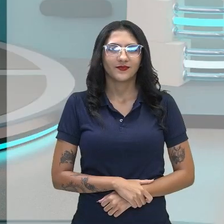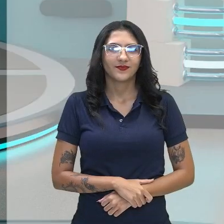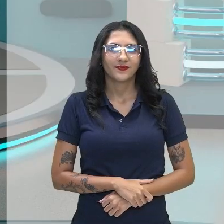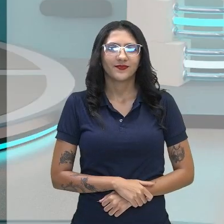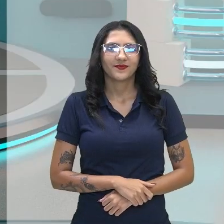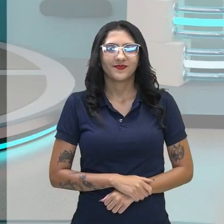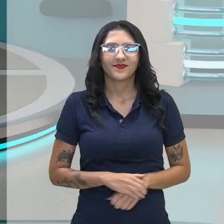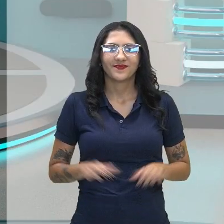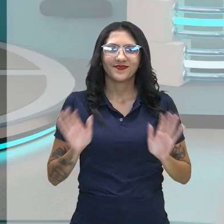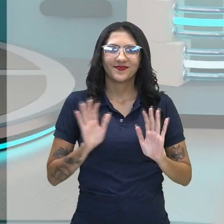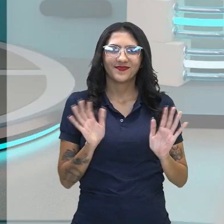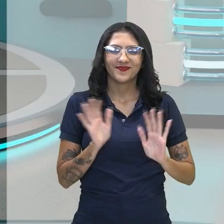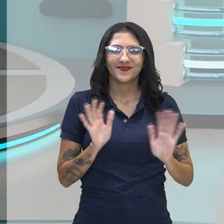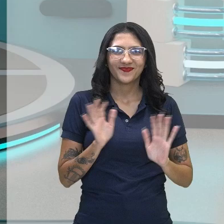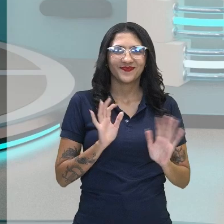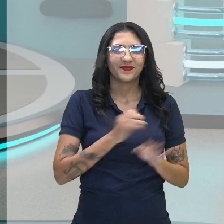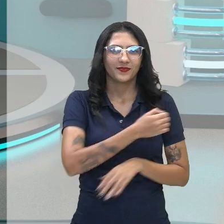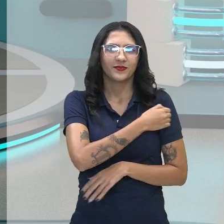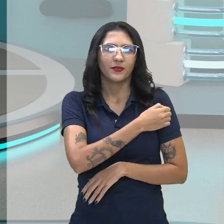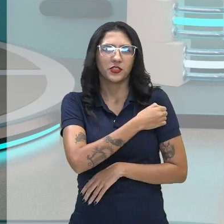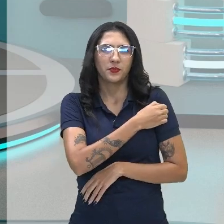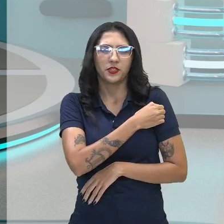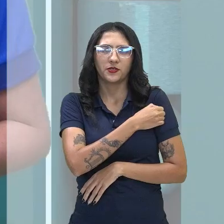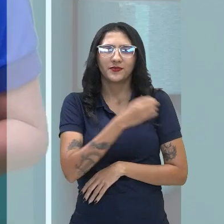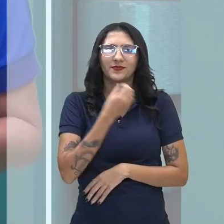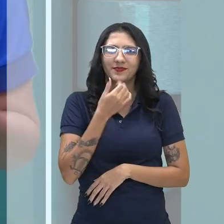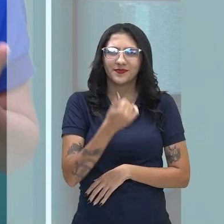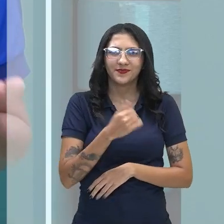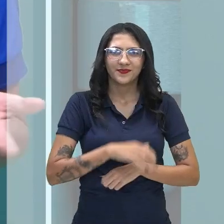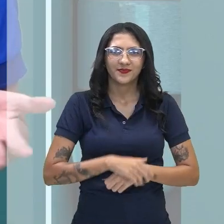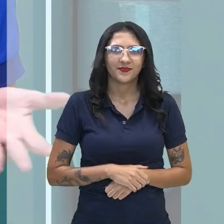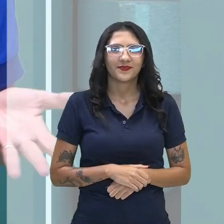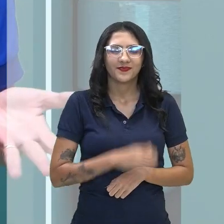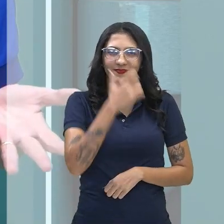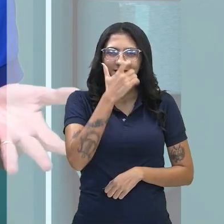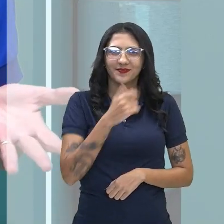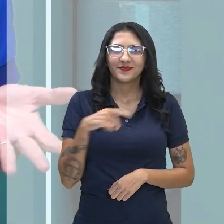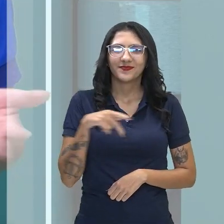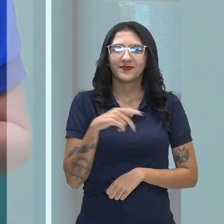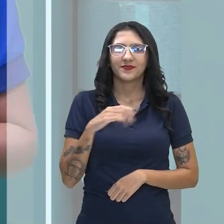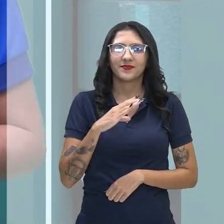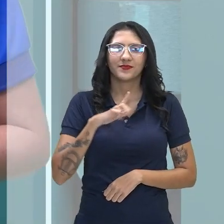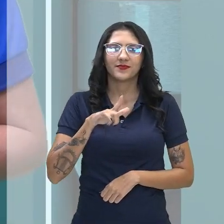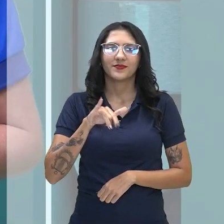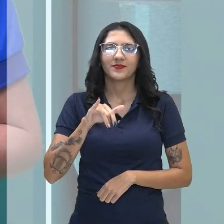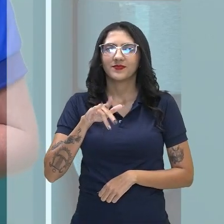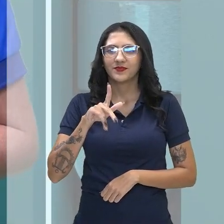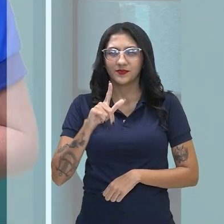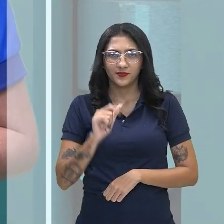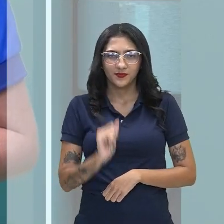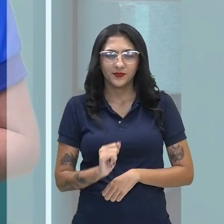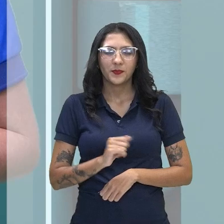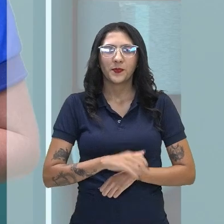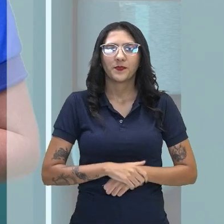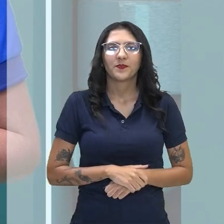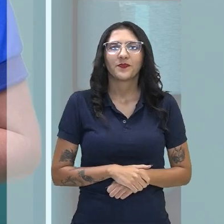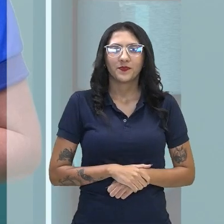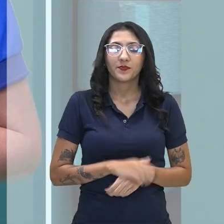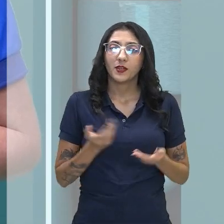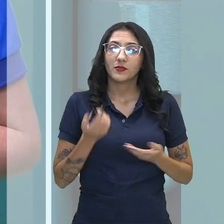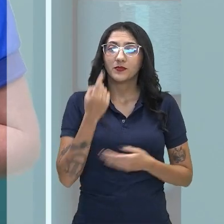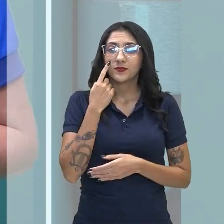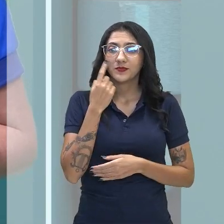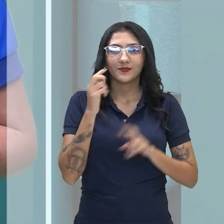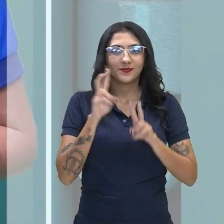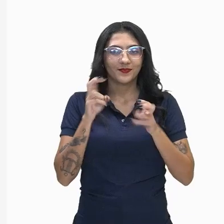how are you doing? Como estão todos hoje? Here's Teacher Cláudia Borges, aqui é a professora Cláudia Borges e vamos conferir o